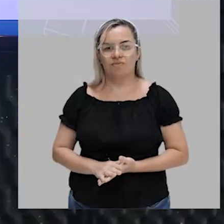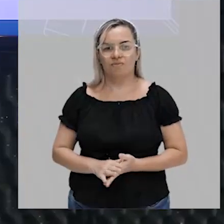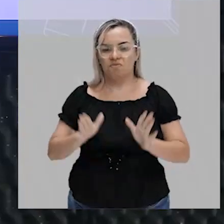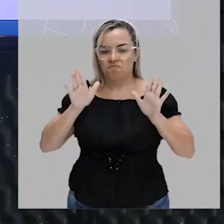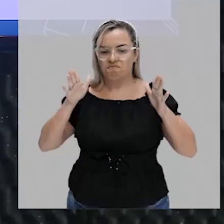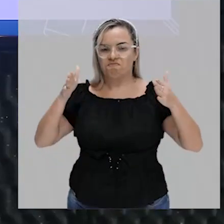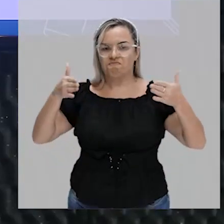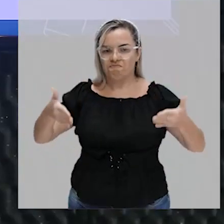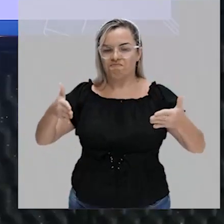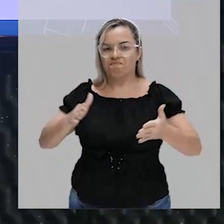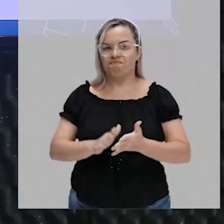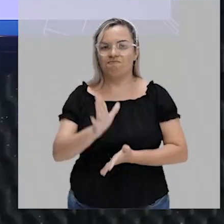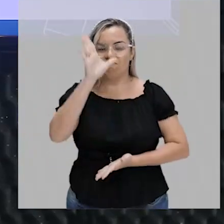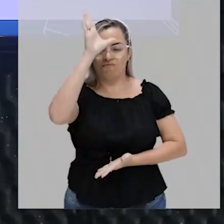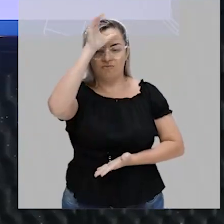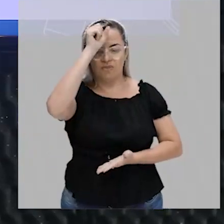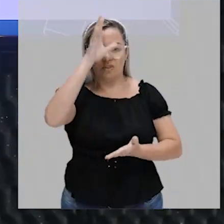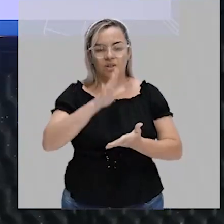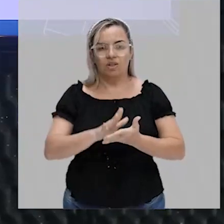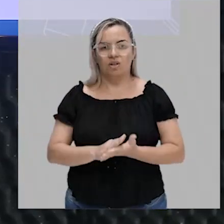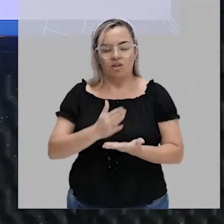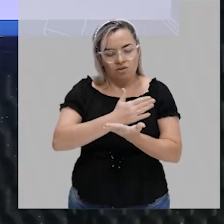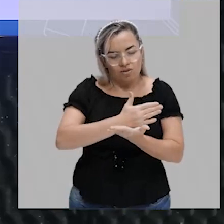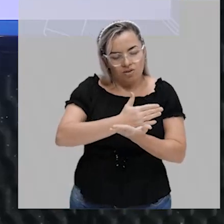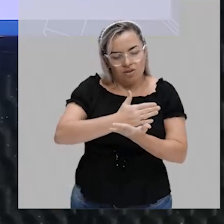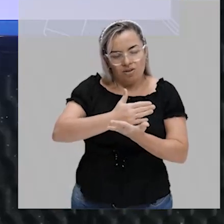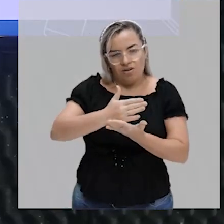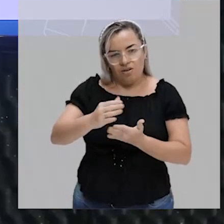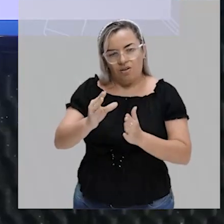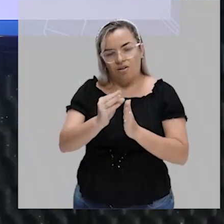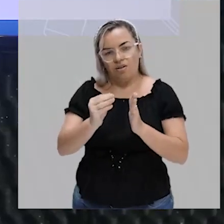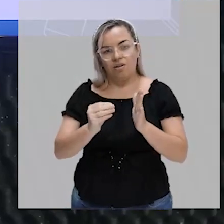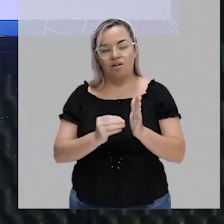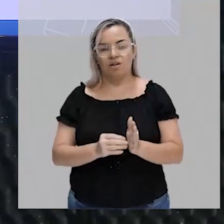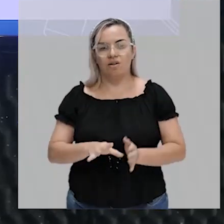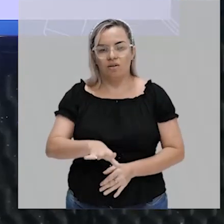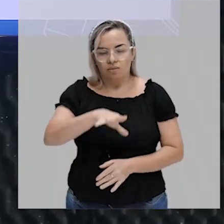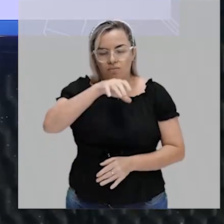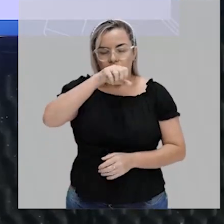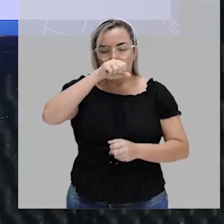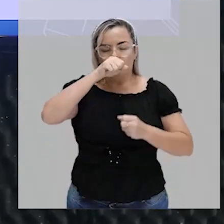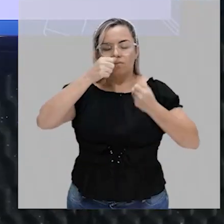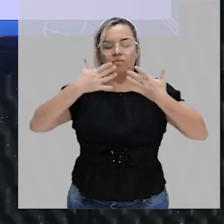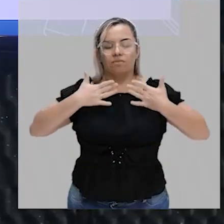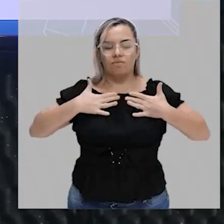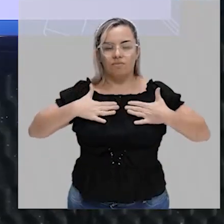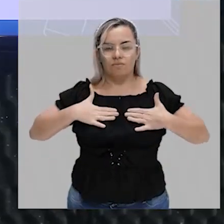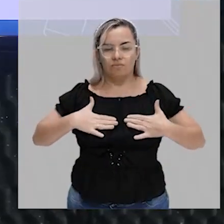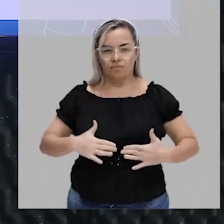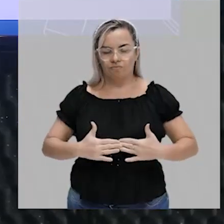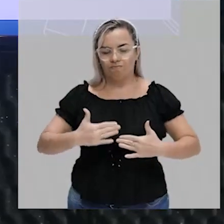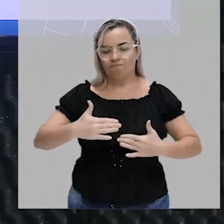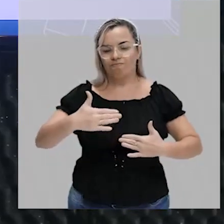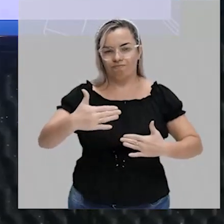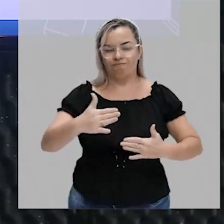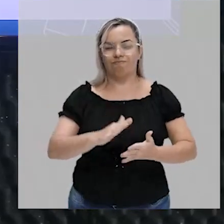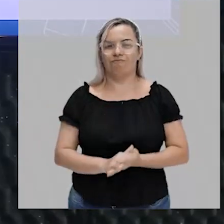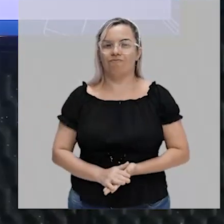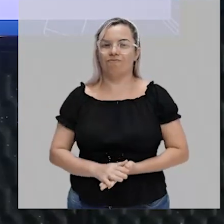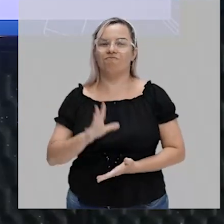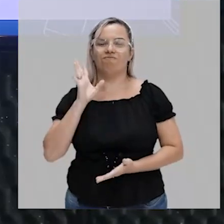gente começar, ó, dá aquela respirada, tá certo? E vamos evoluir, que tem coisa